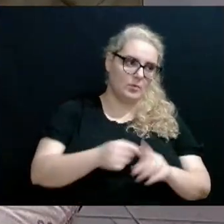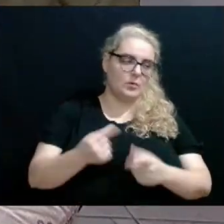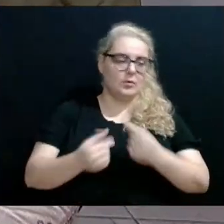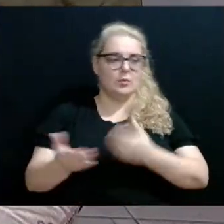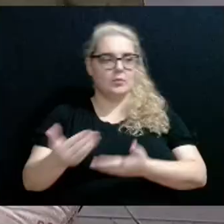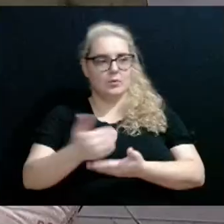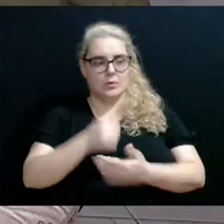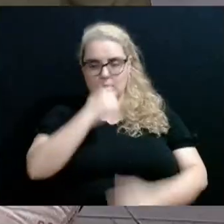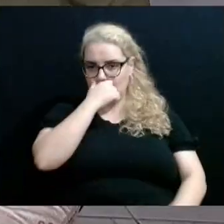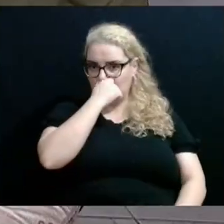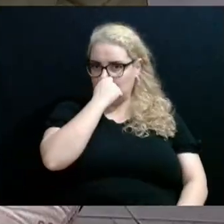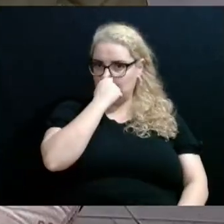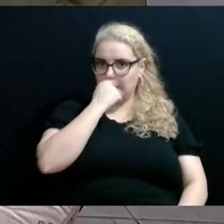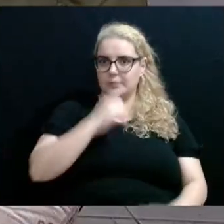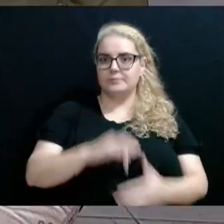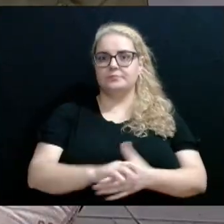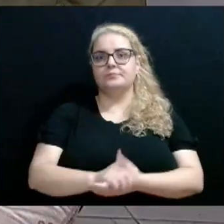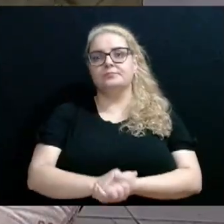média?